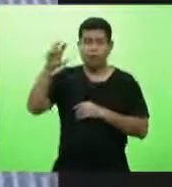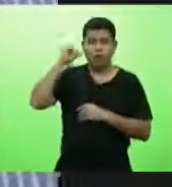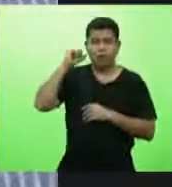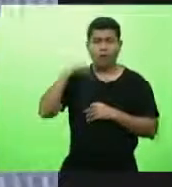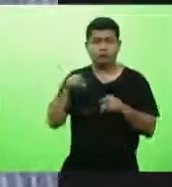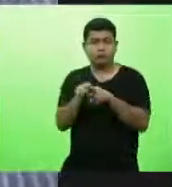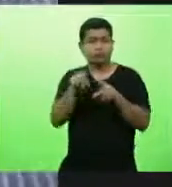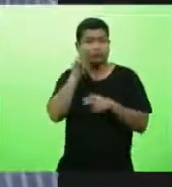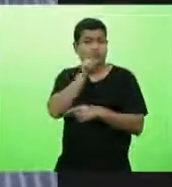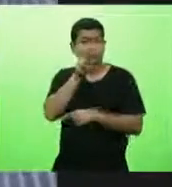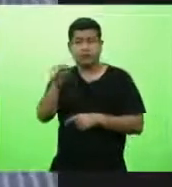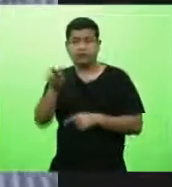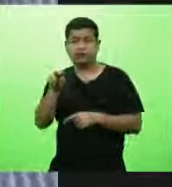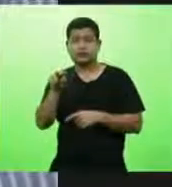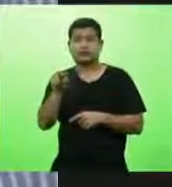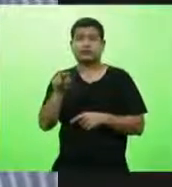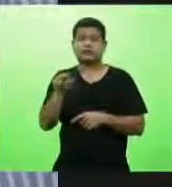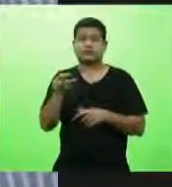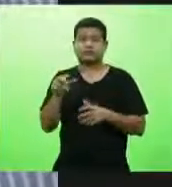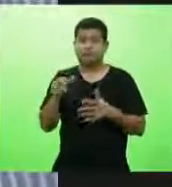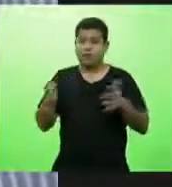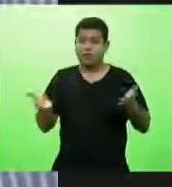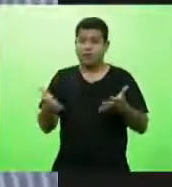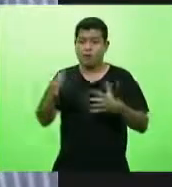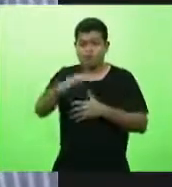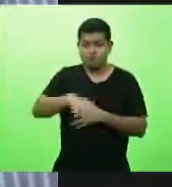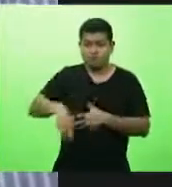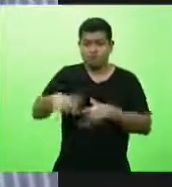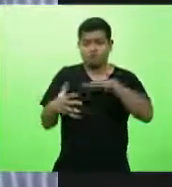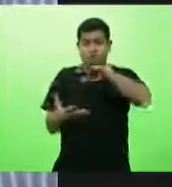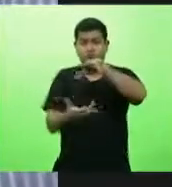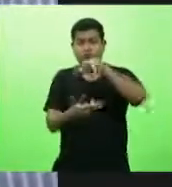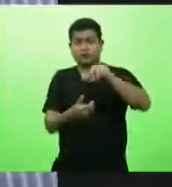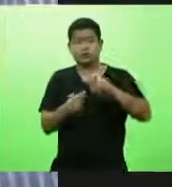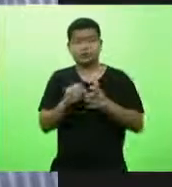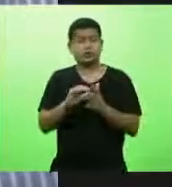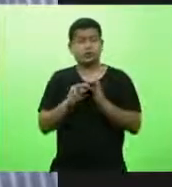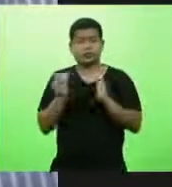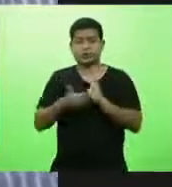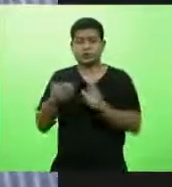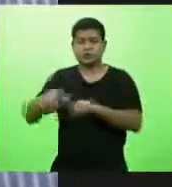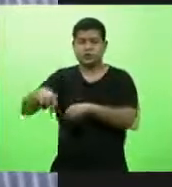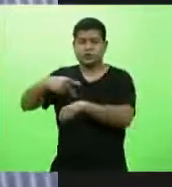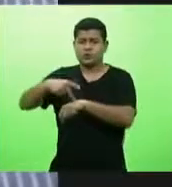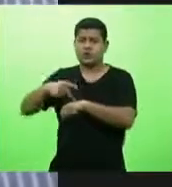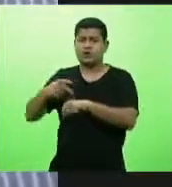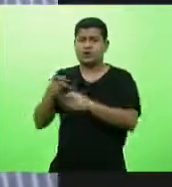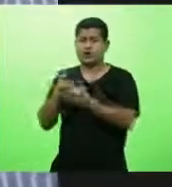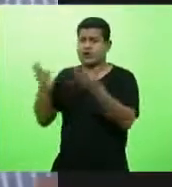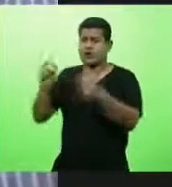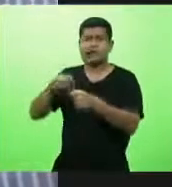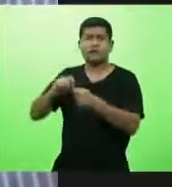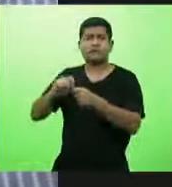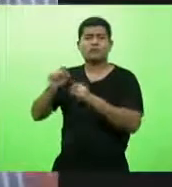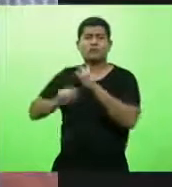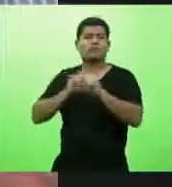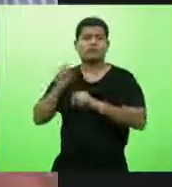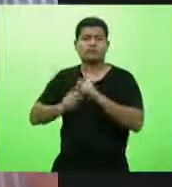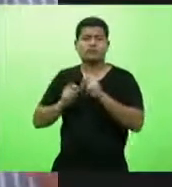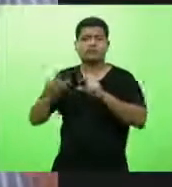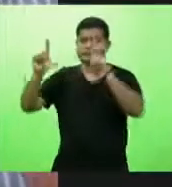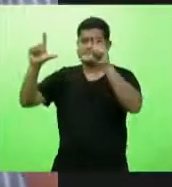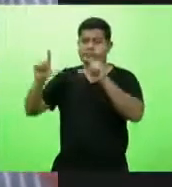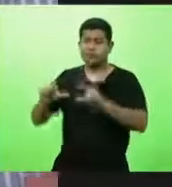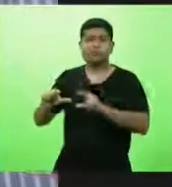dentro do mundo, né? Hoje, todos os países, o que cada um fez para poder diminuir